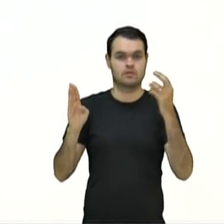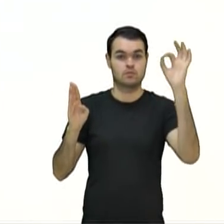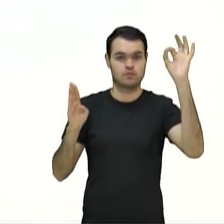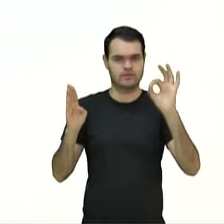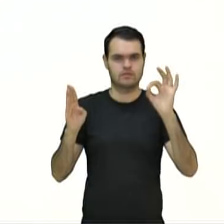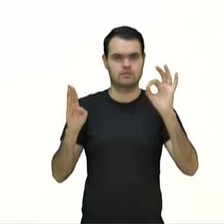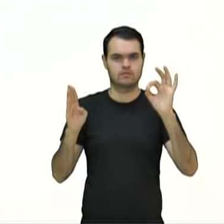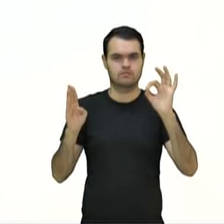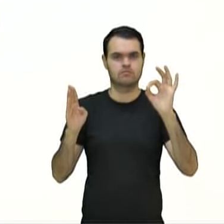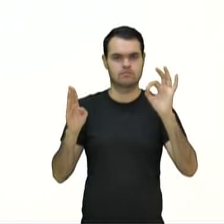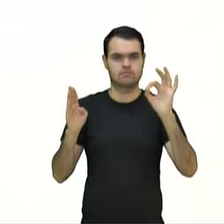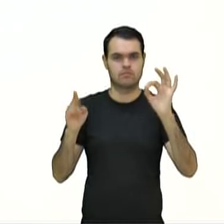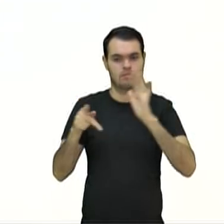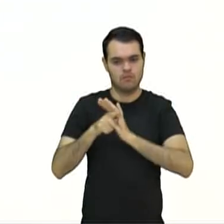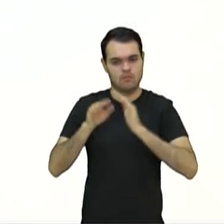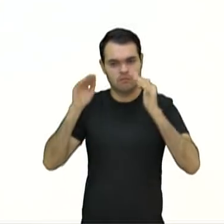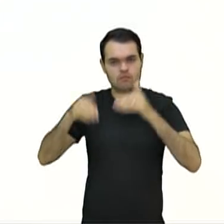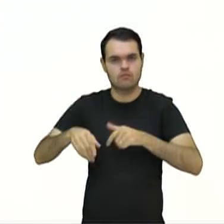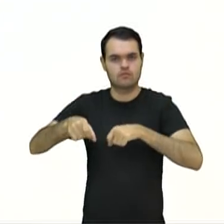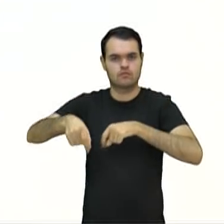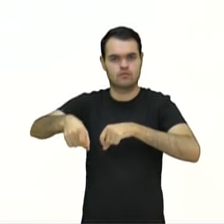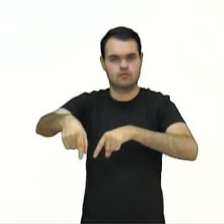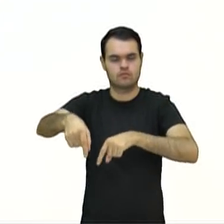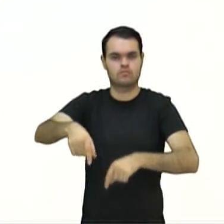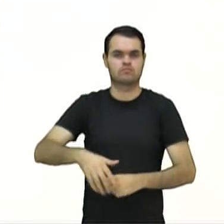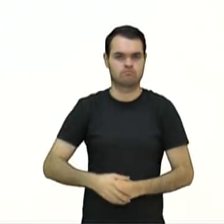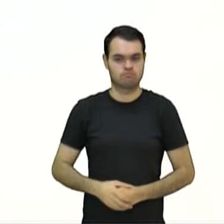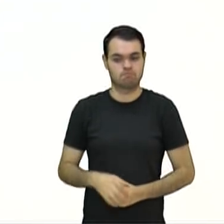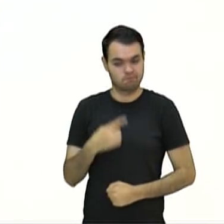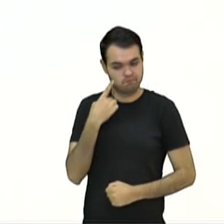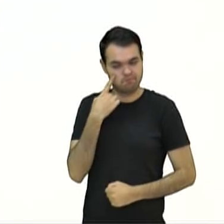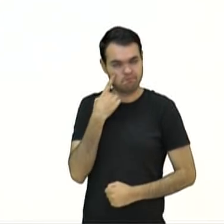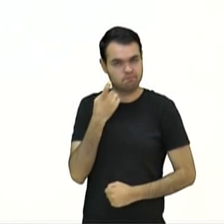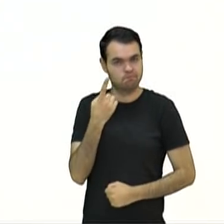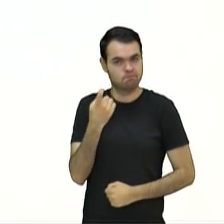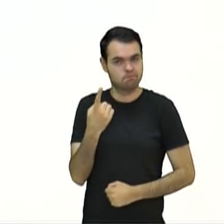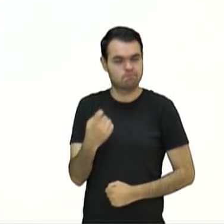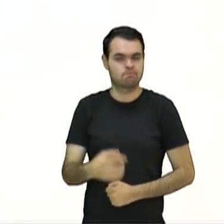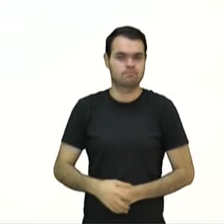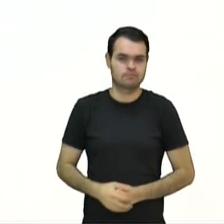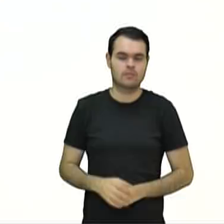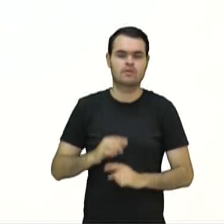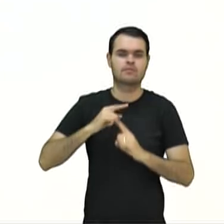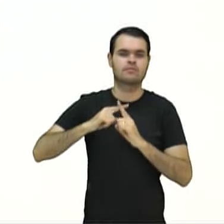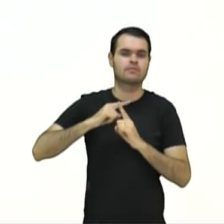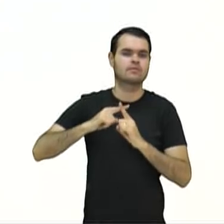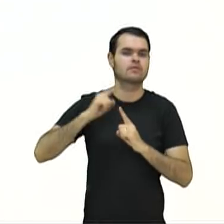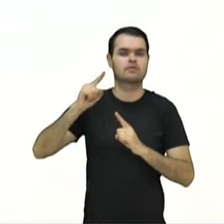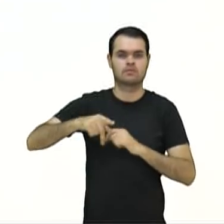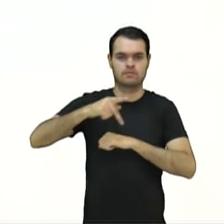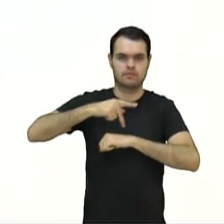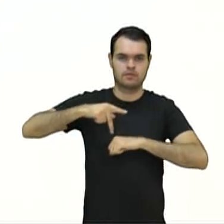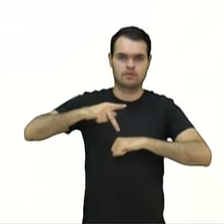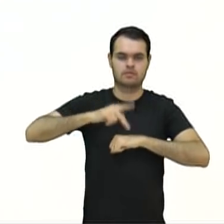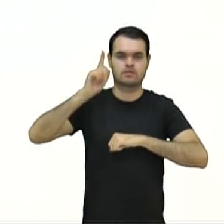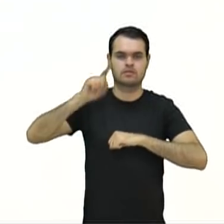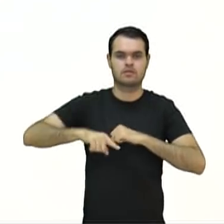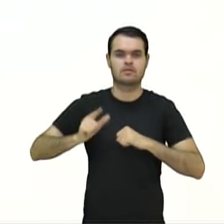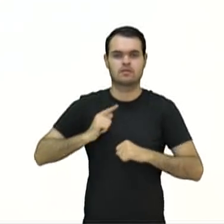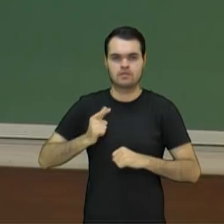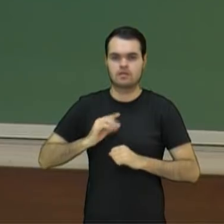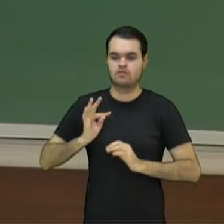6,2% vindo da agricultura, o que é uma parcela bastante interessante, porque o país já atribui